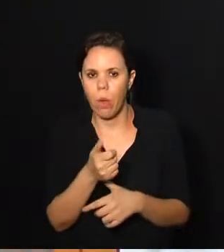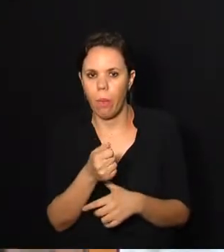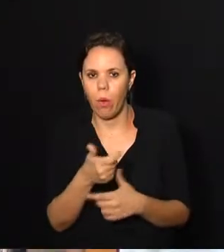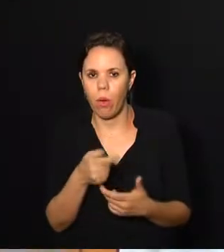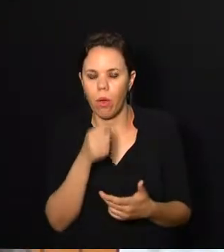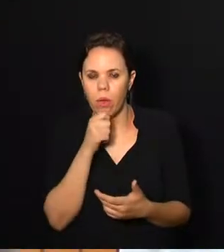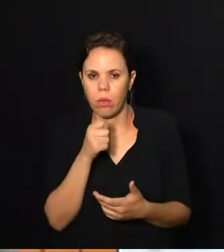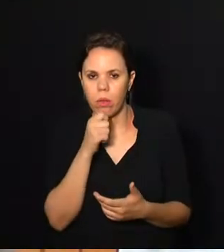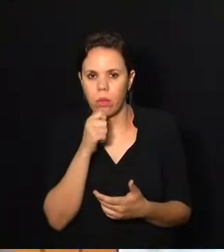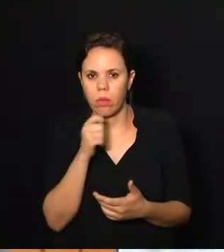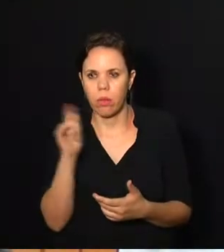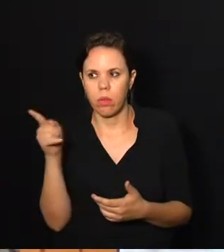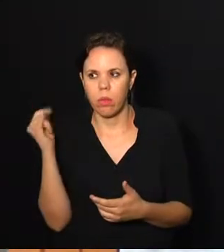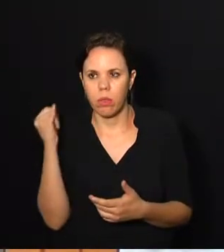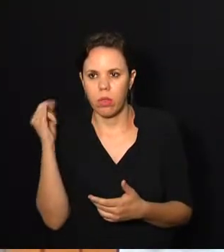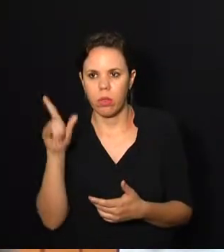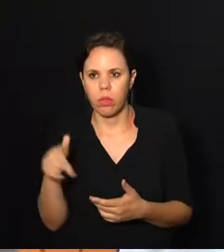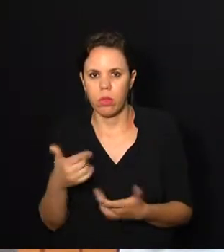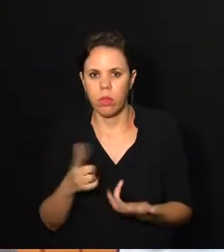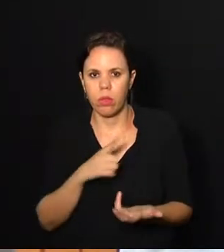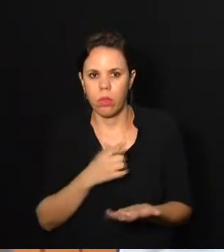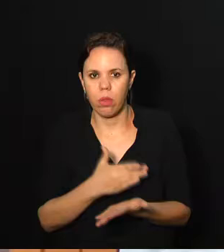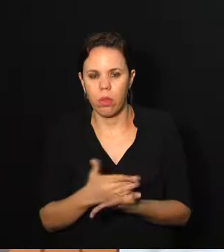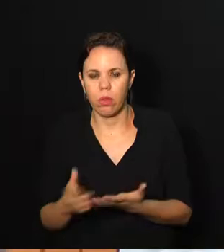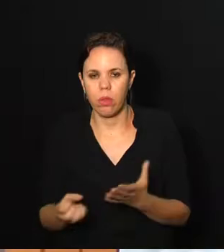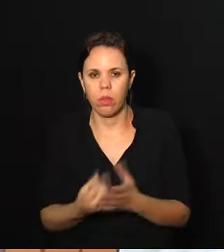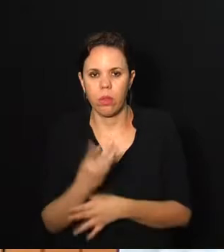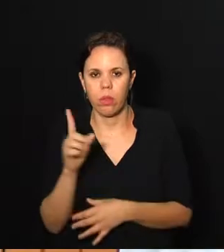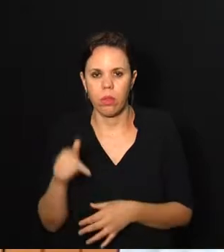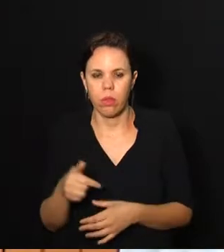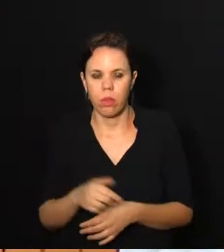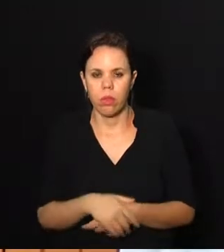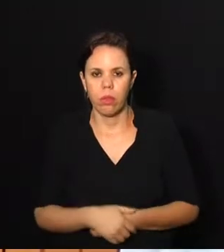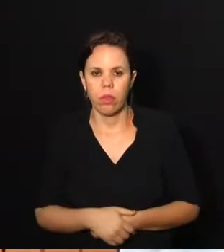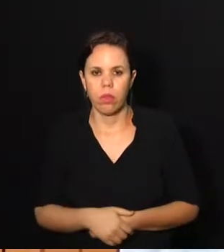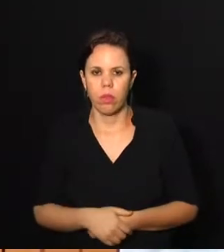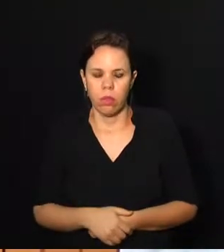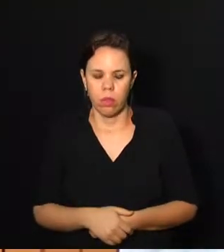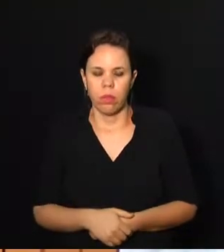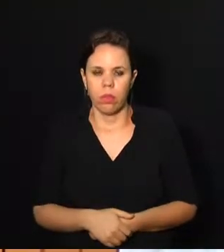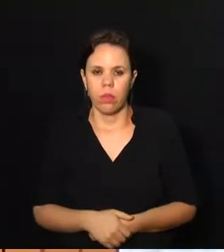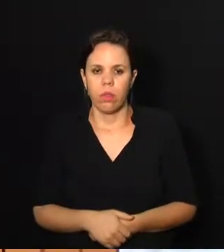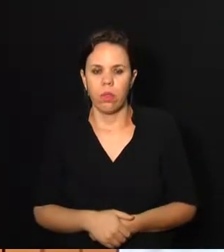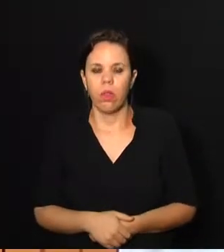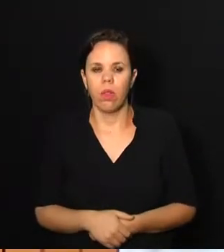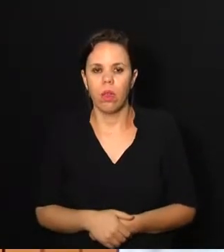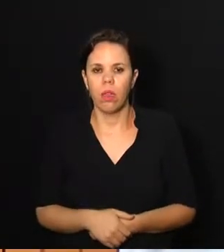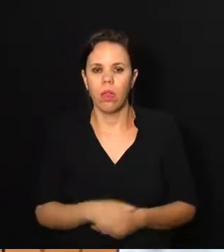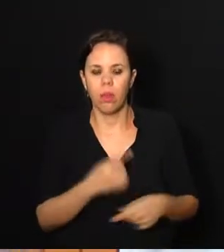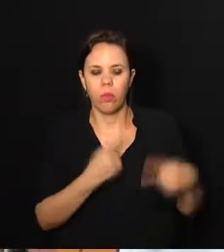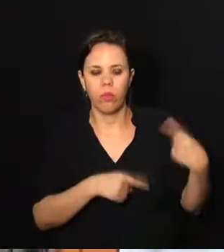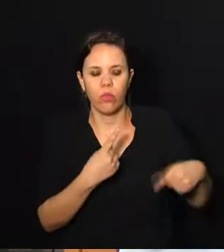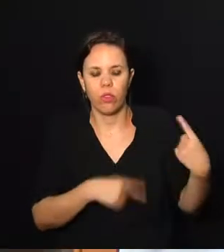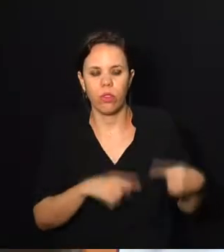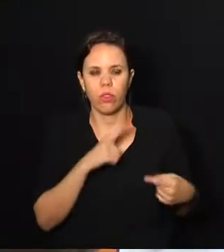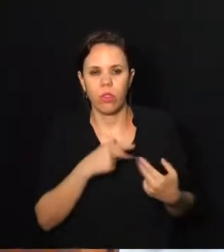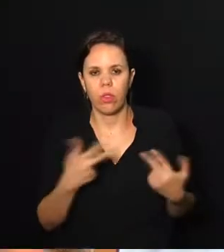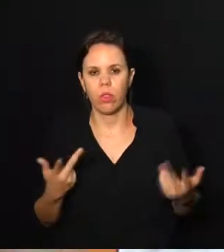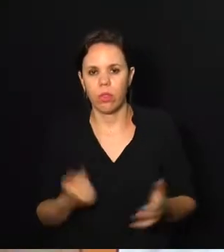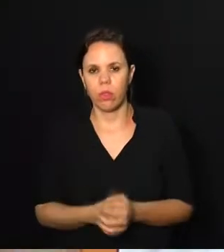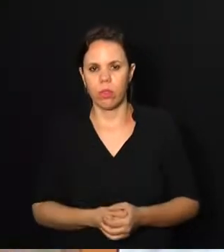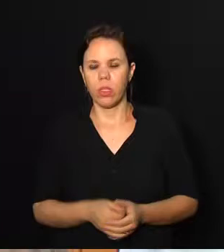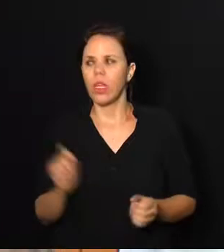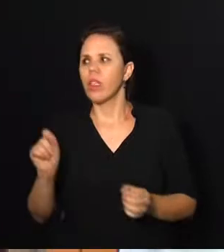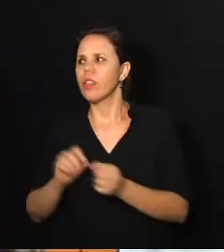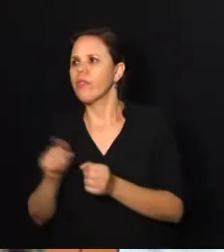Mas ali o importante é o embrião que está no nascedouro ali. Por isso é muito importante, porque em política tem uma coisa, fica aquela coisa, quem